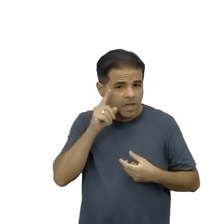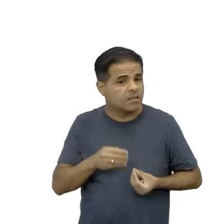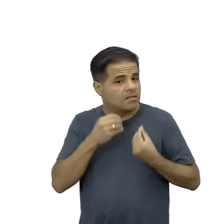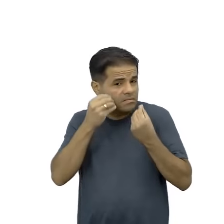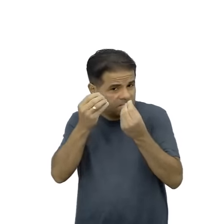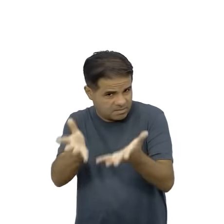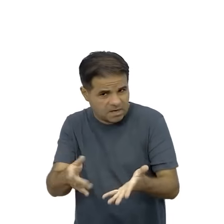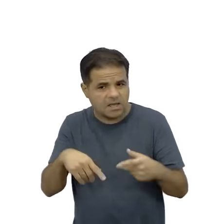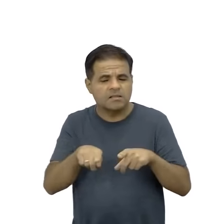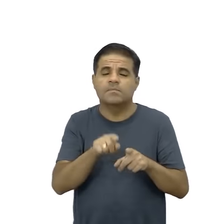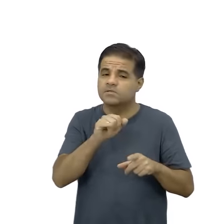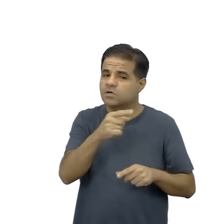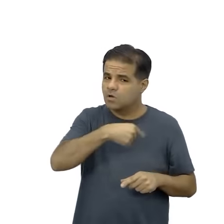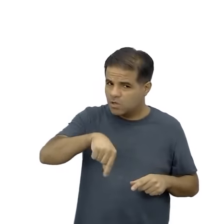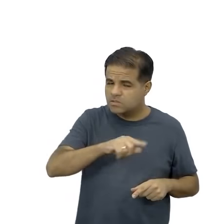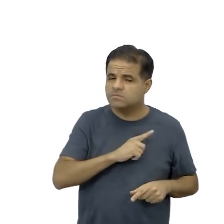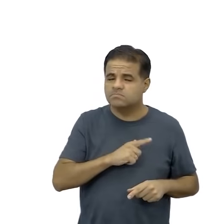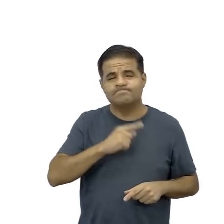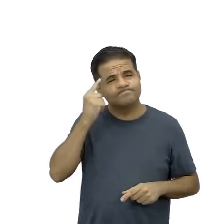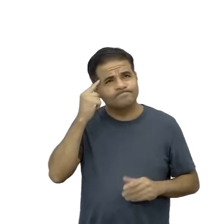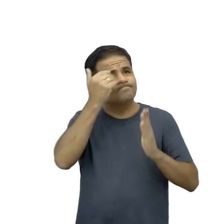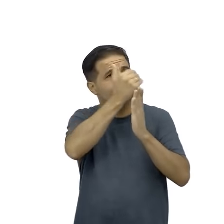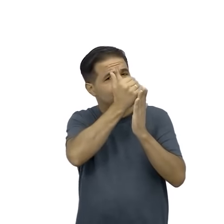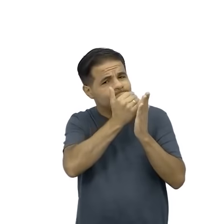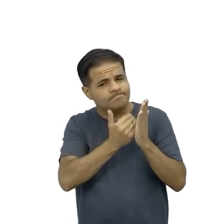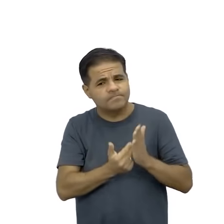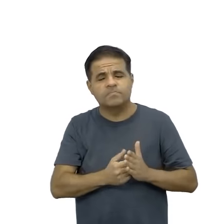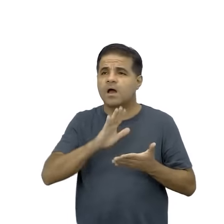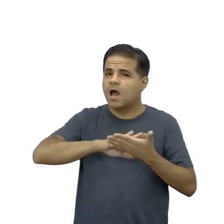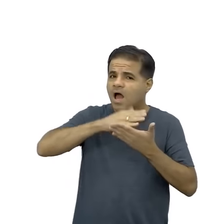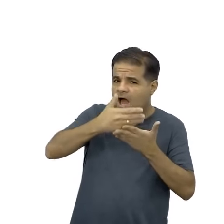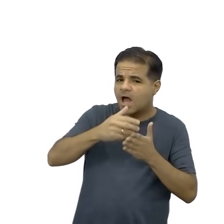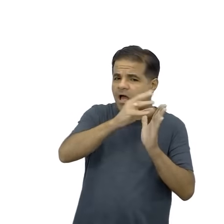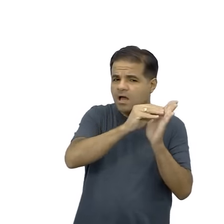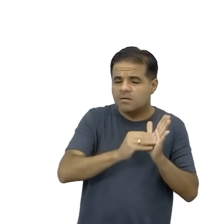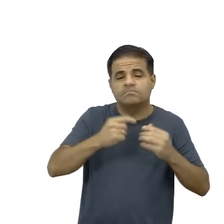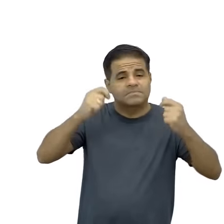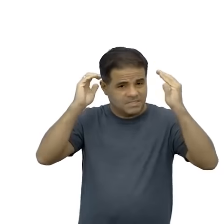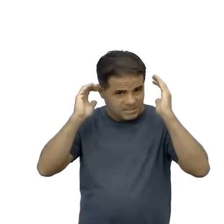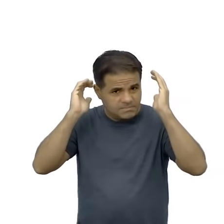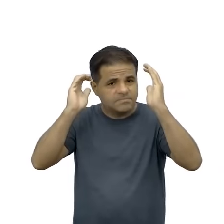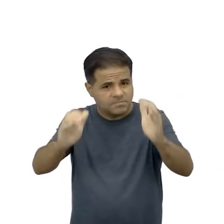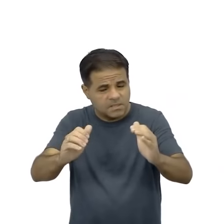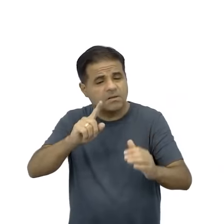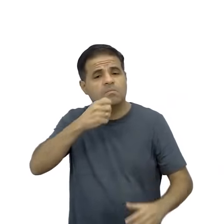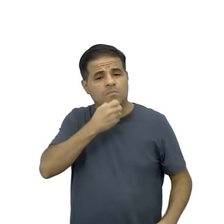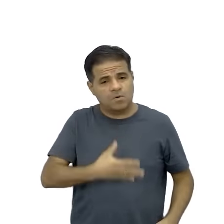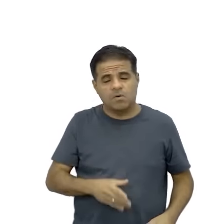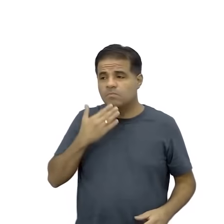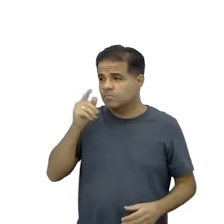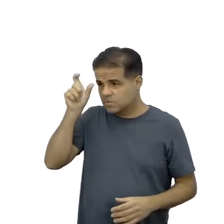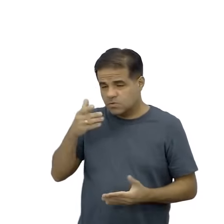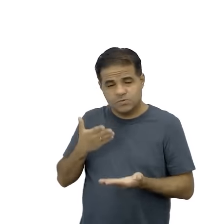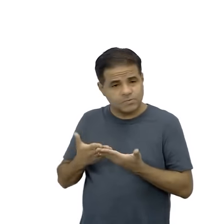final. Se nós temos também, né, o nosso cronograma, o nosso calendário a ser respeitado, é bom também que os estudantes